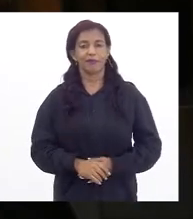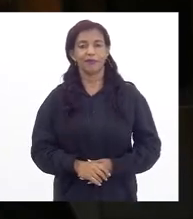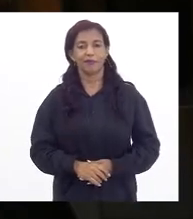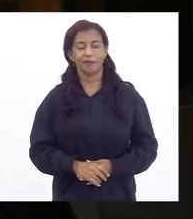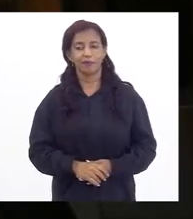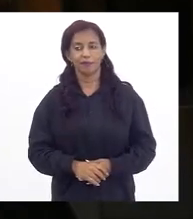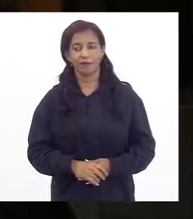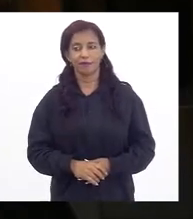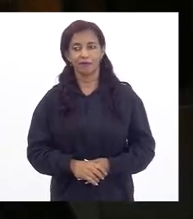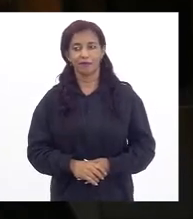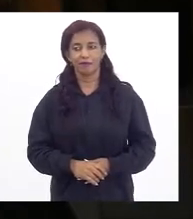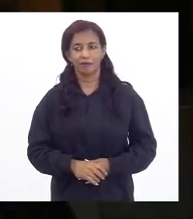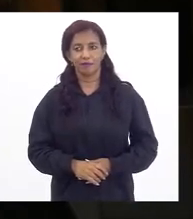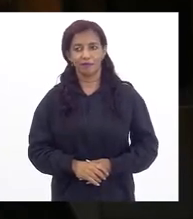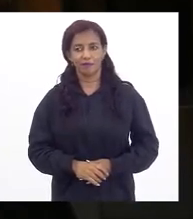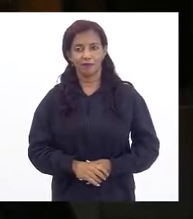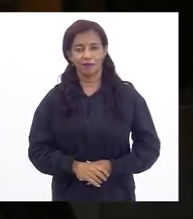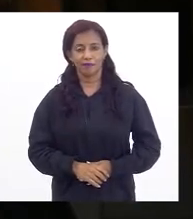remota.